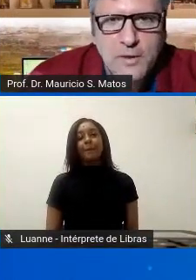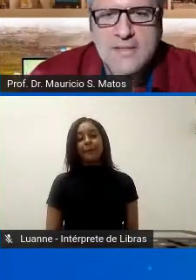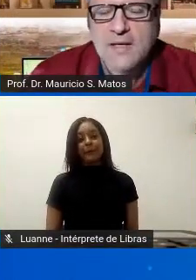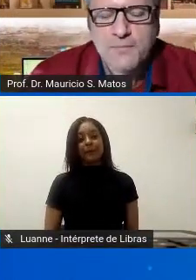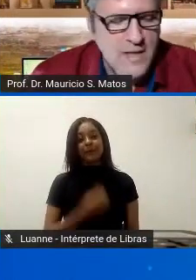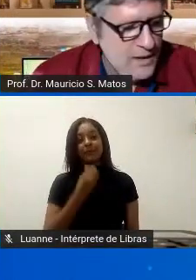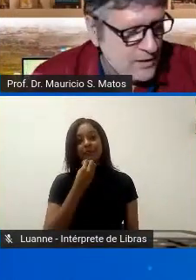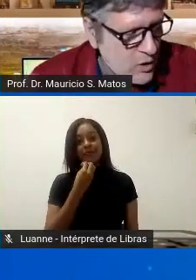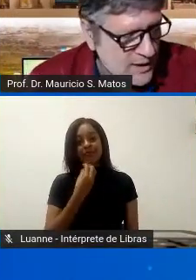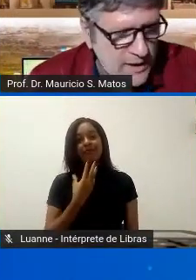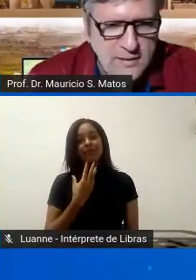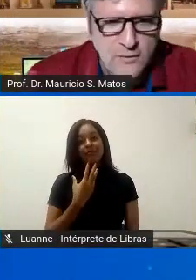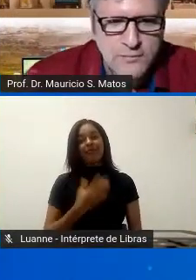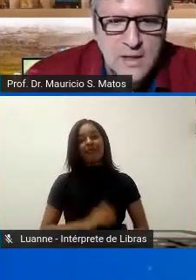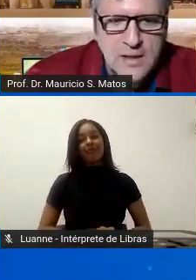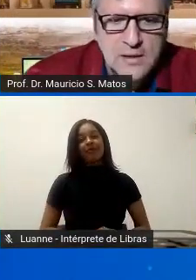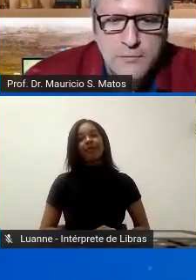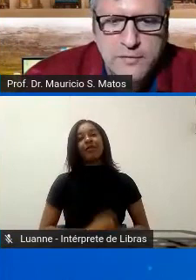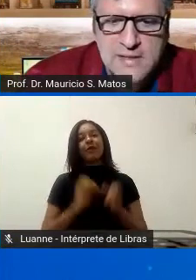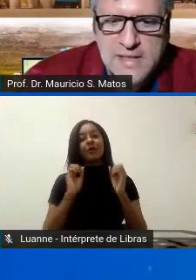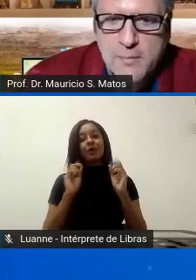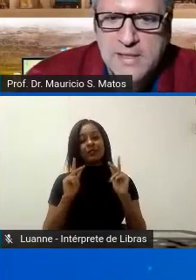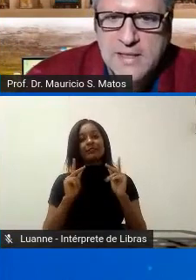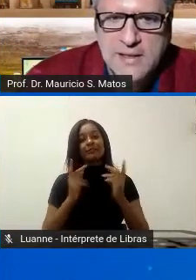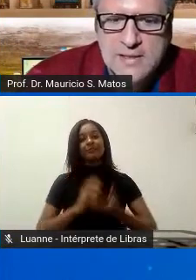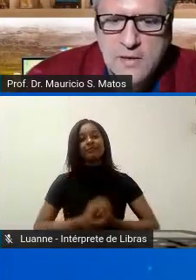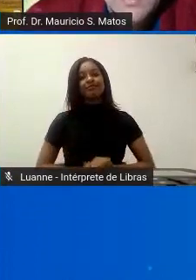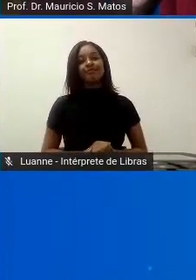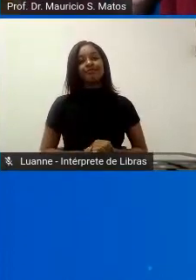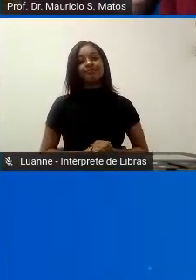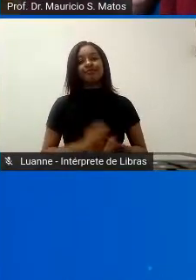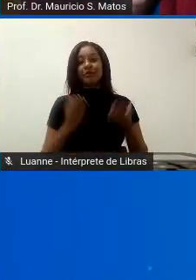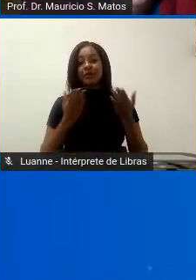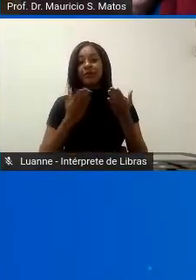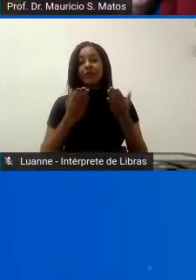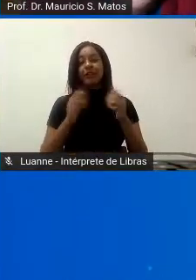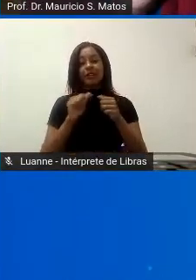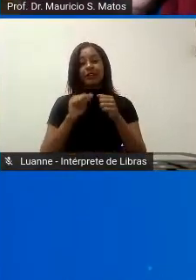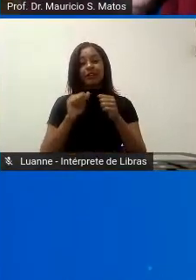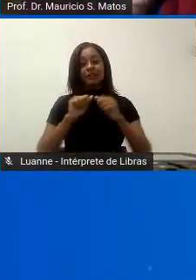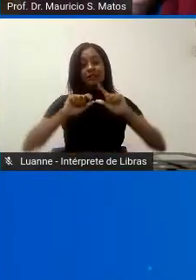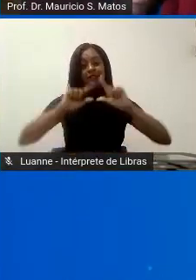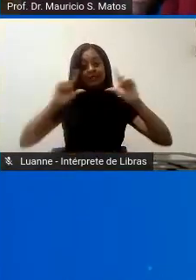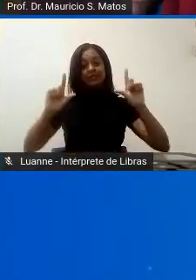Pode ser então ok então eu vou fazer a apresentação aqui